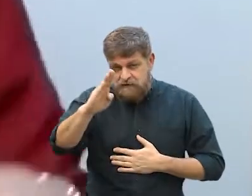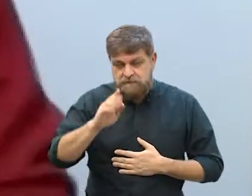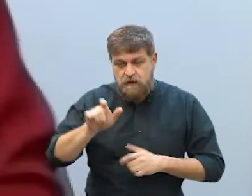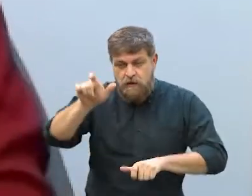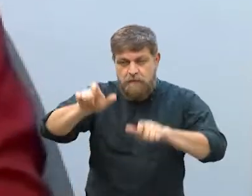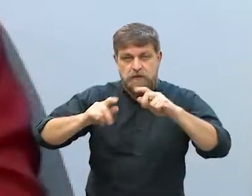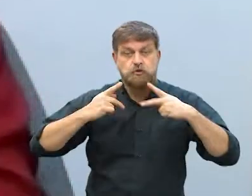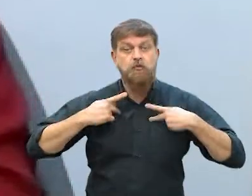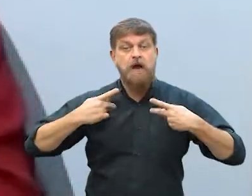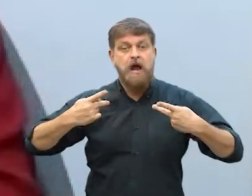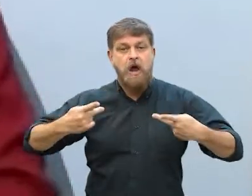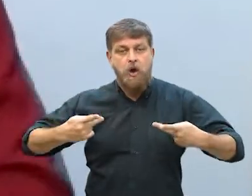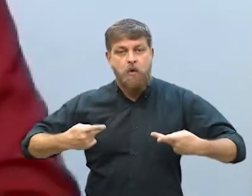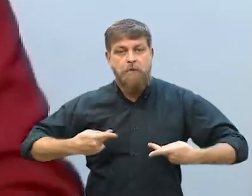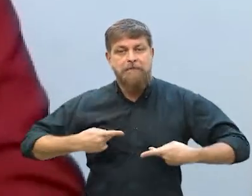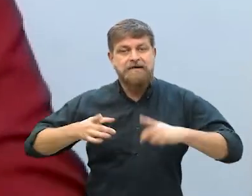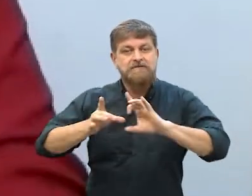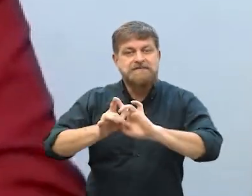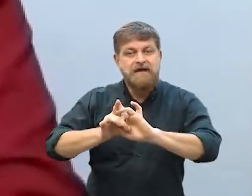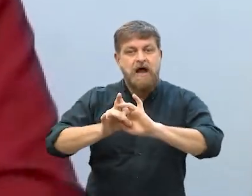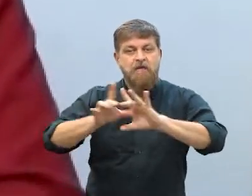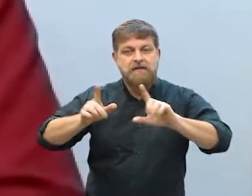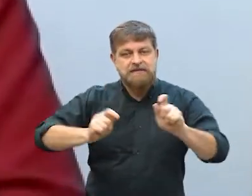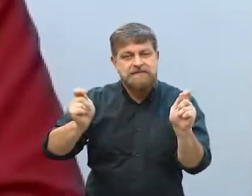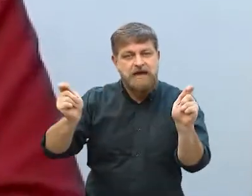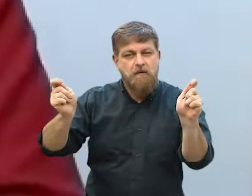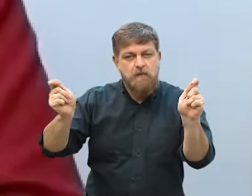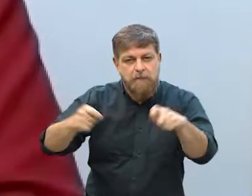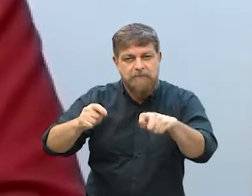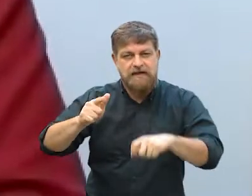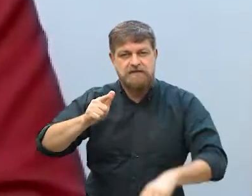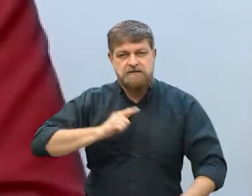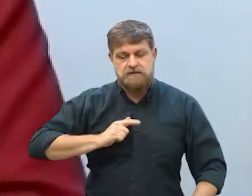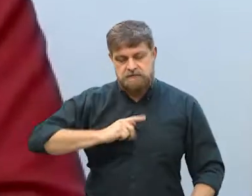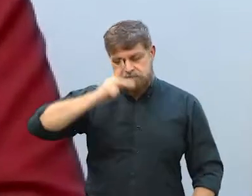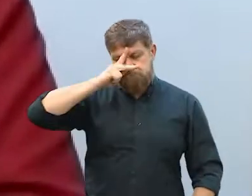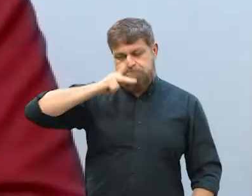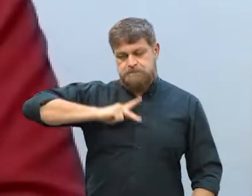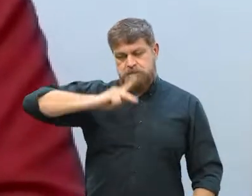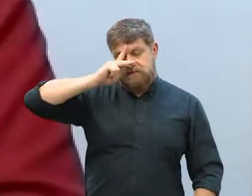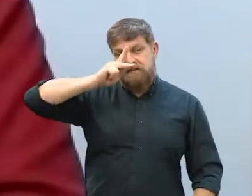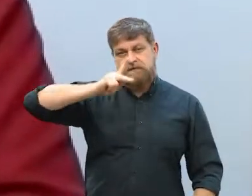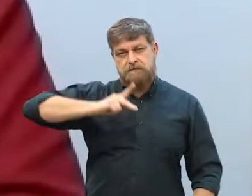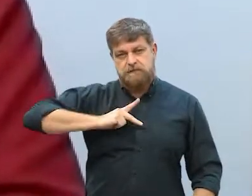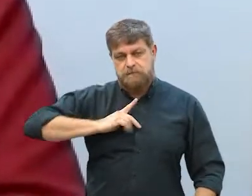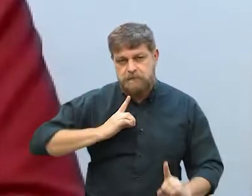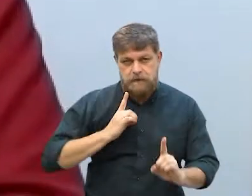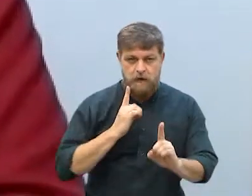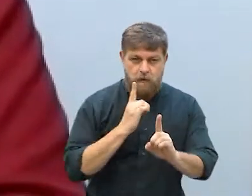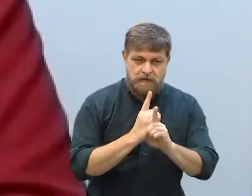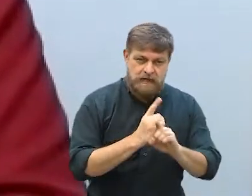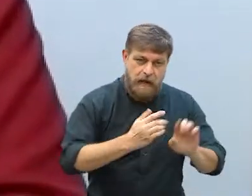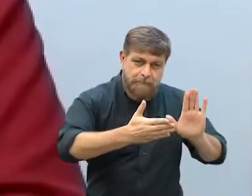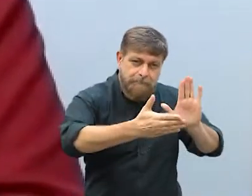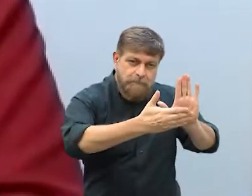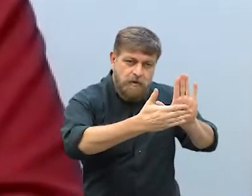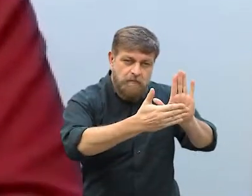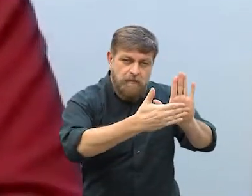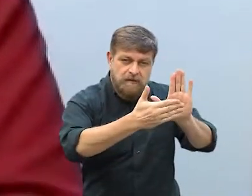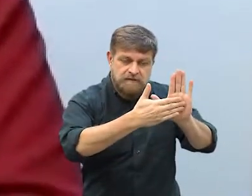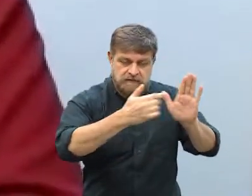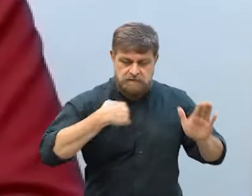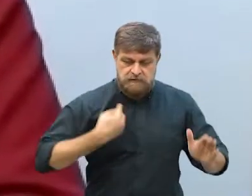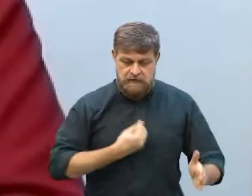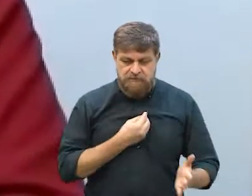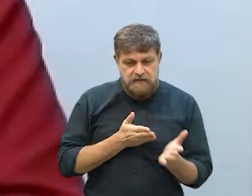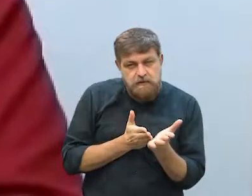seres humanos livres que sejam capazes de, por si mesmos, encontrar propósito e direção